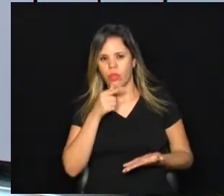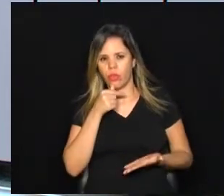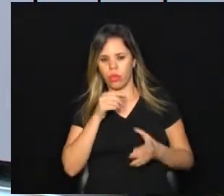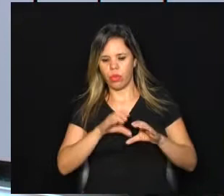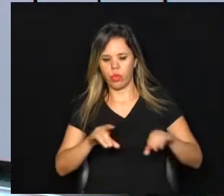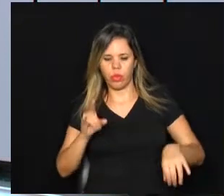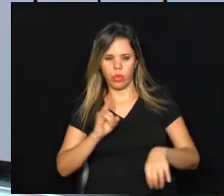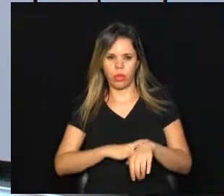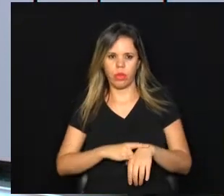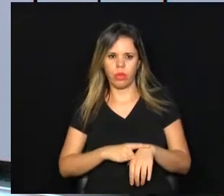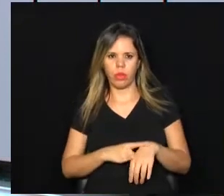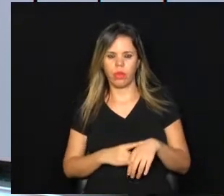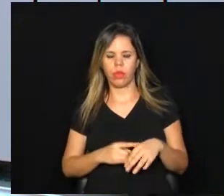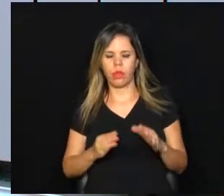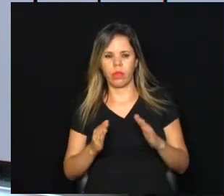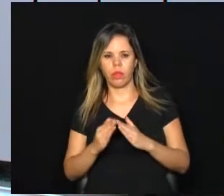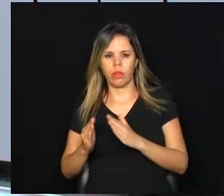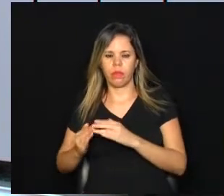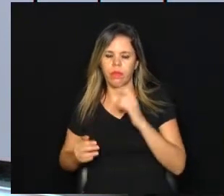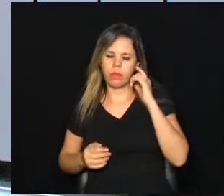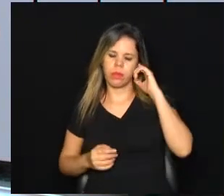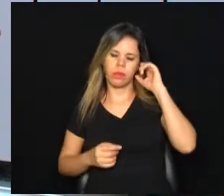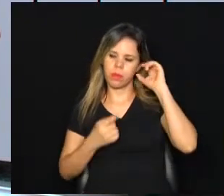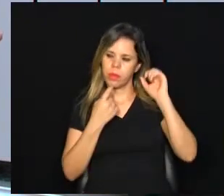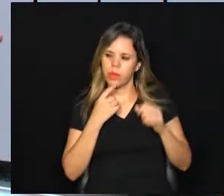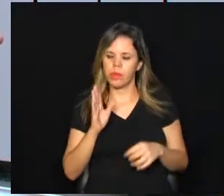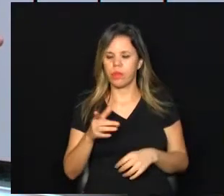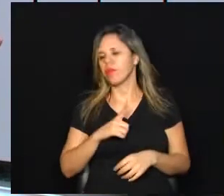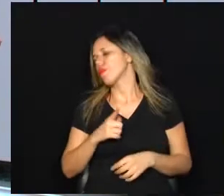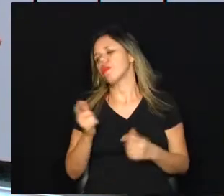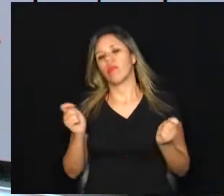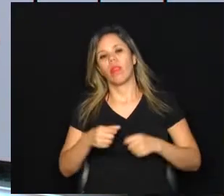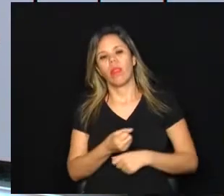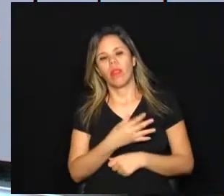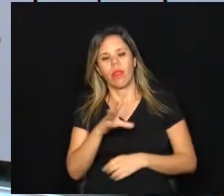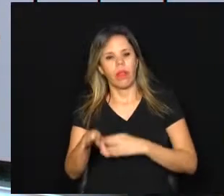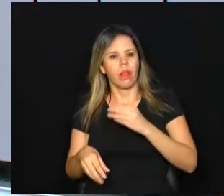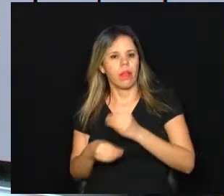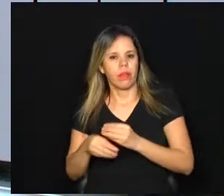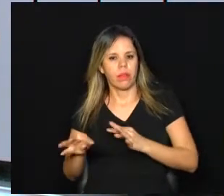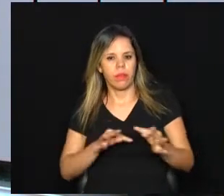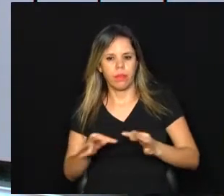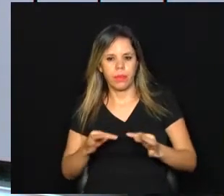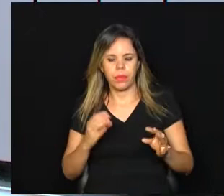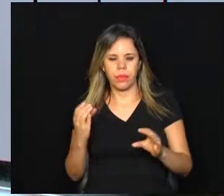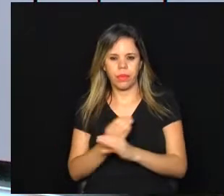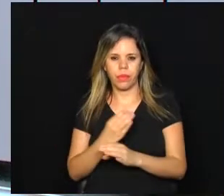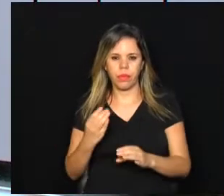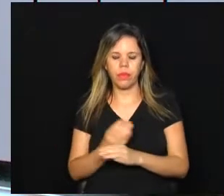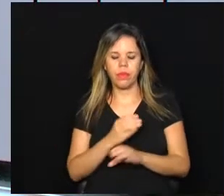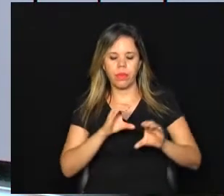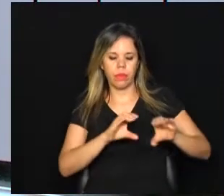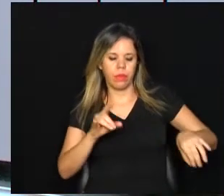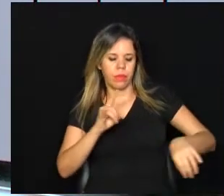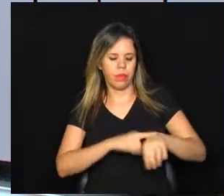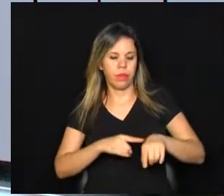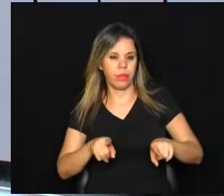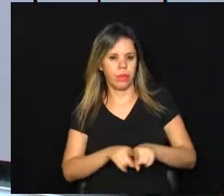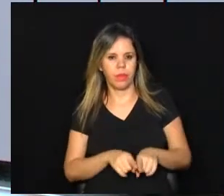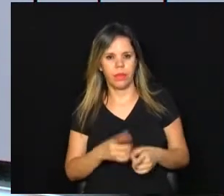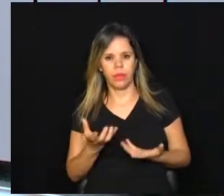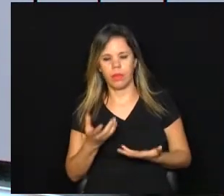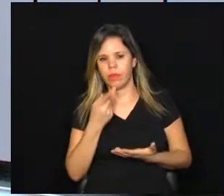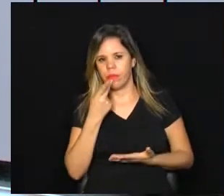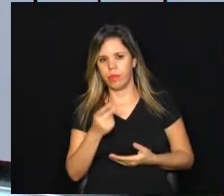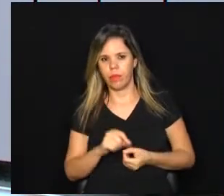esgoto nessas propriedades. E Campinas já está com capacidade instalada para tratar 100% do seu esgoto. Aliás, eu quero aqui